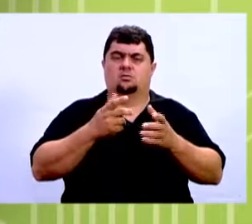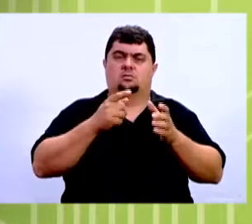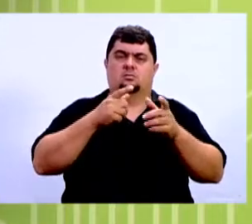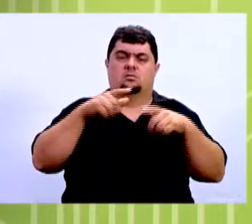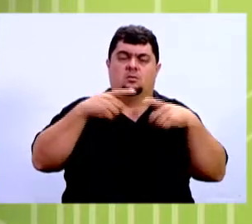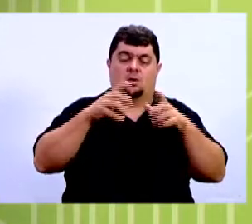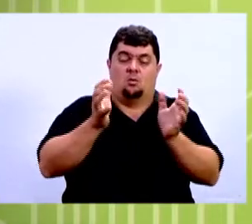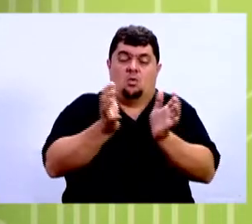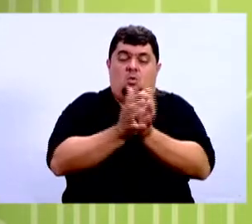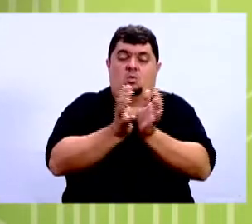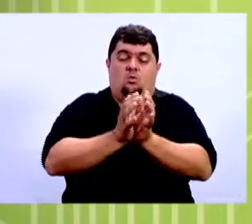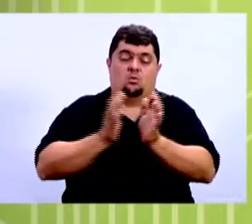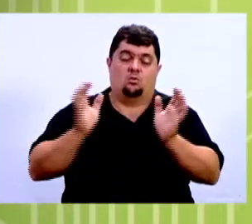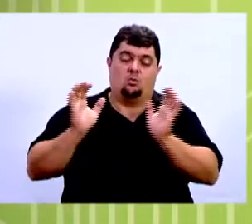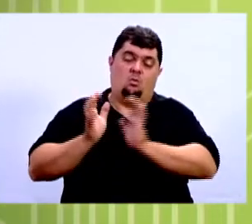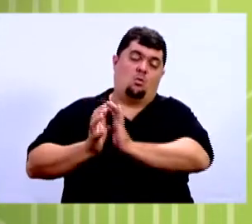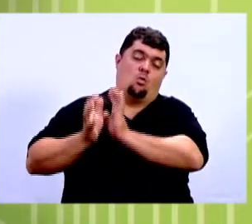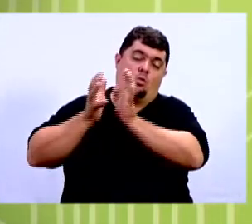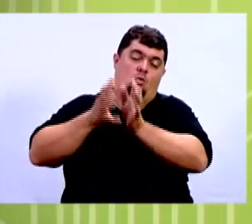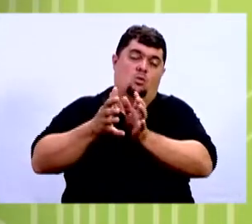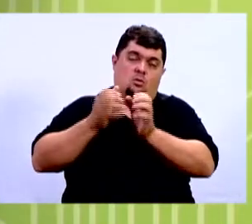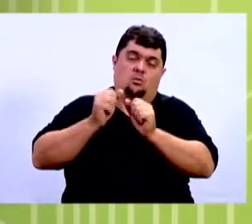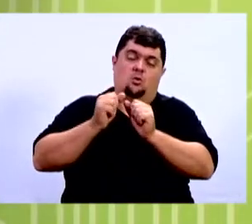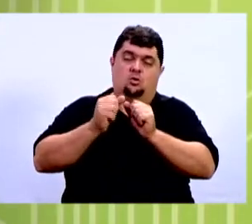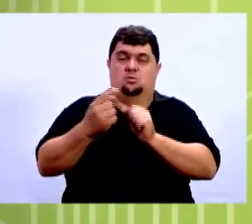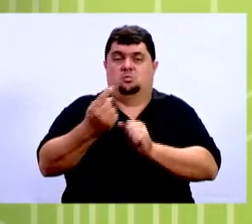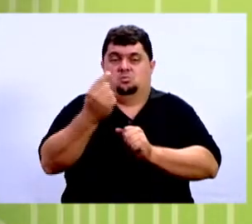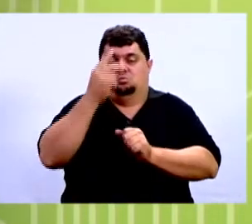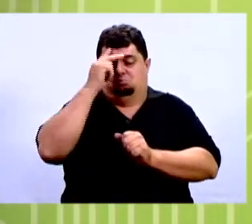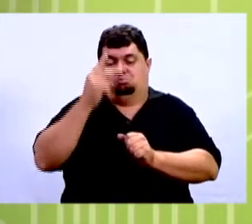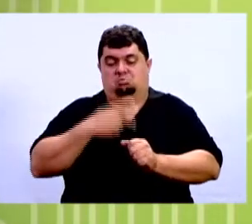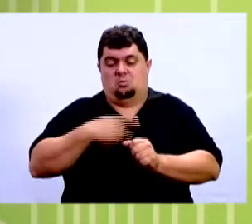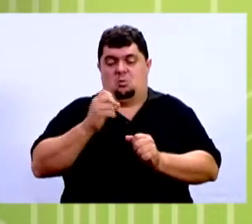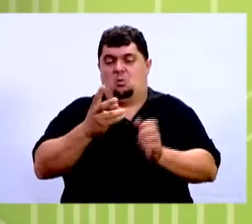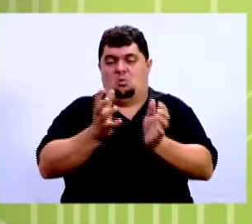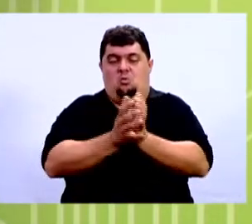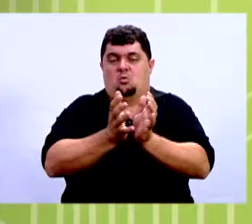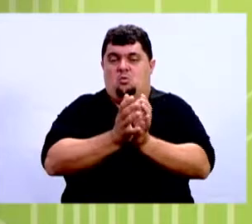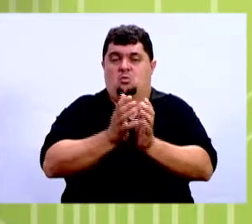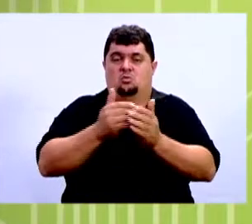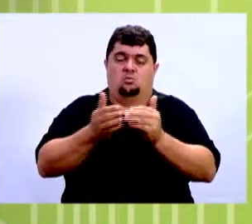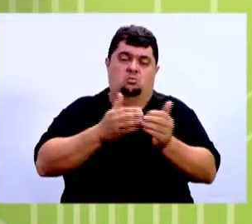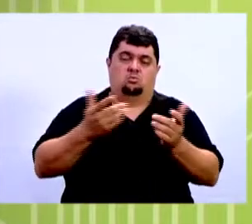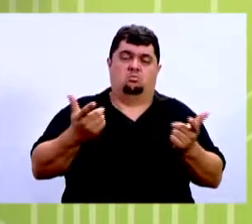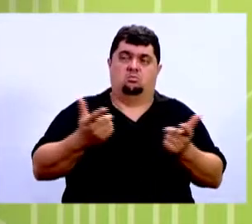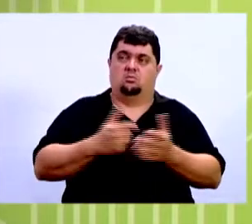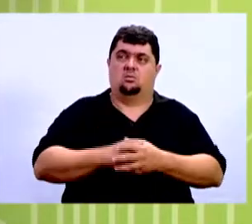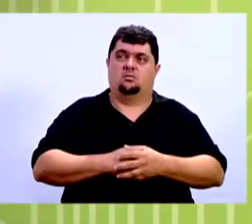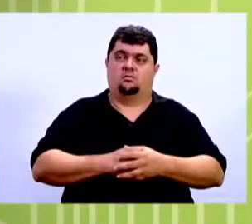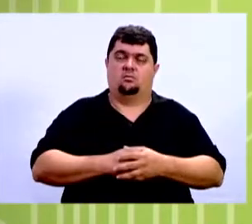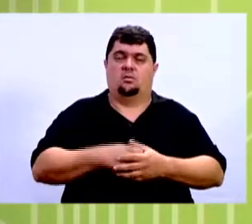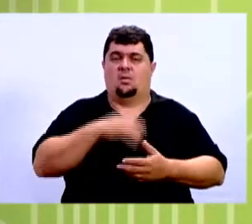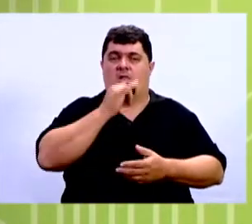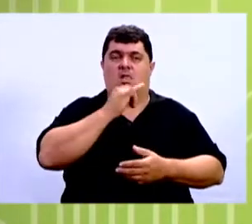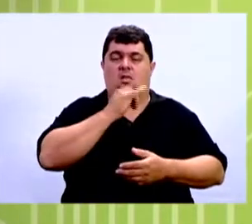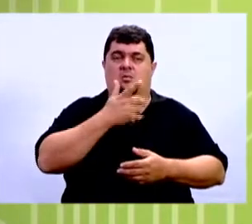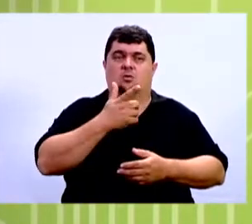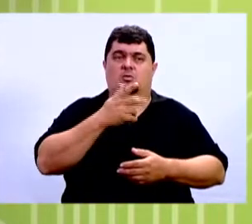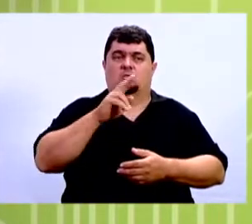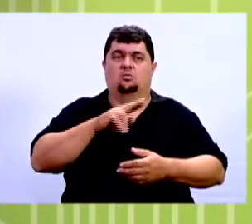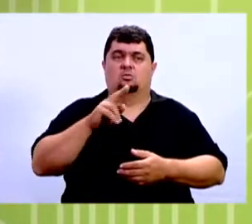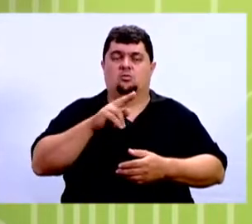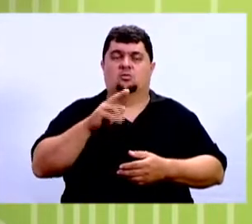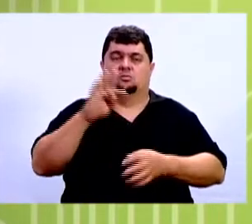em grupo, né? Então ela pode ser individual ou ela pode ser em grupo também, um grupo focal. Se você estiver utilizando, por exemplo, uma